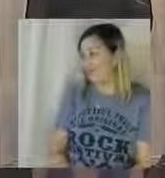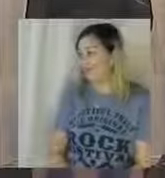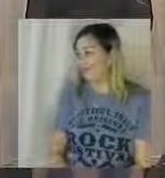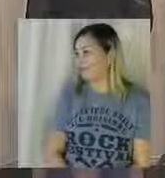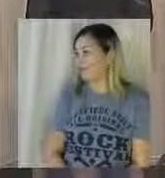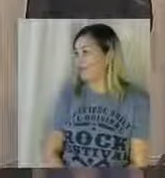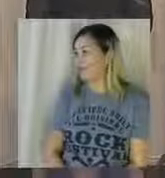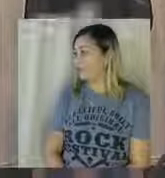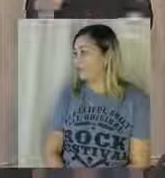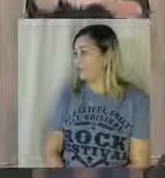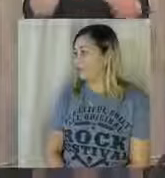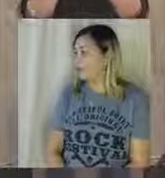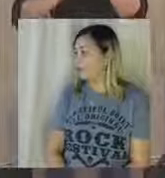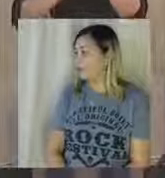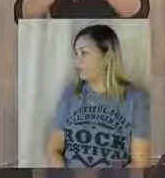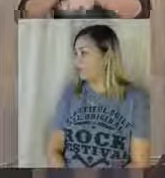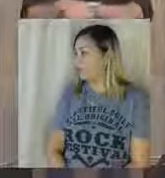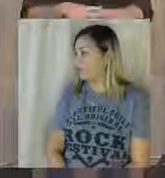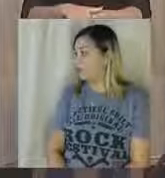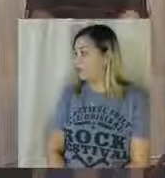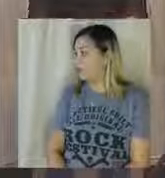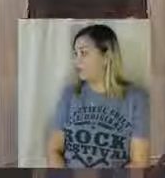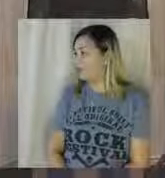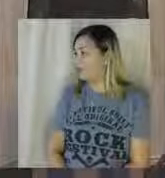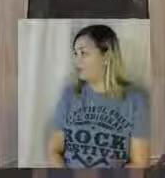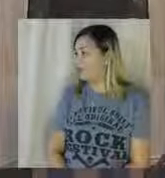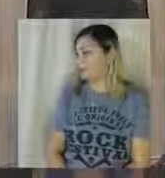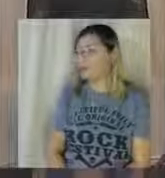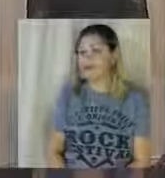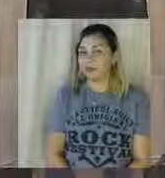Boa noite, a Catiane.